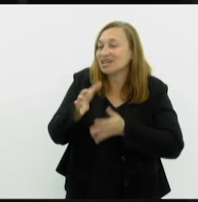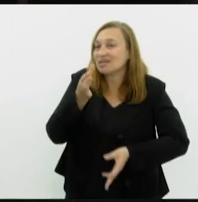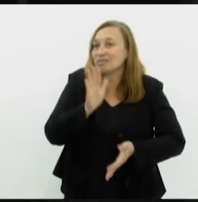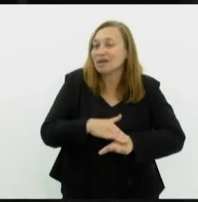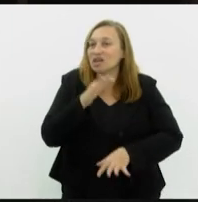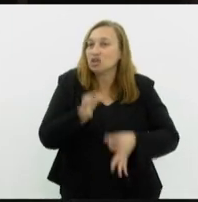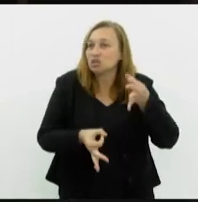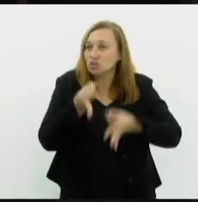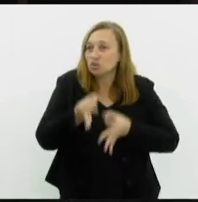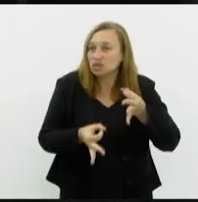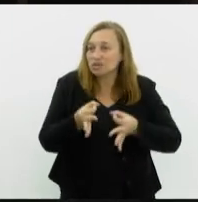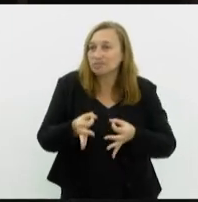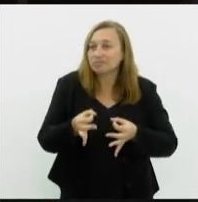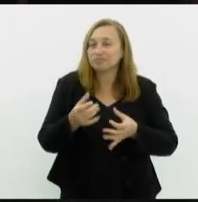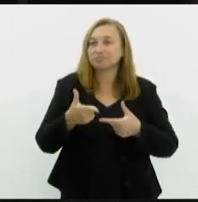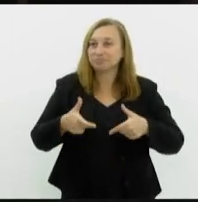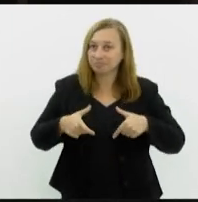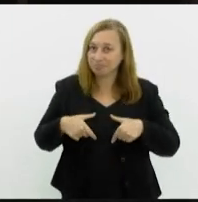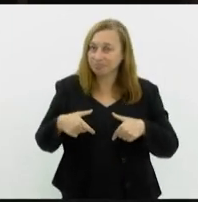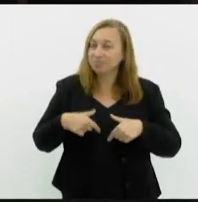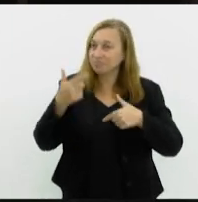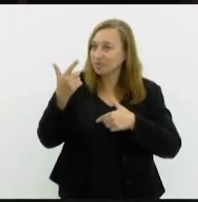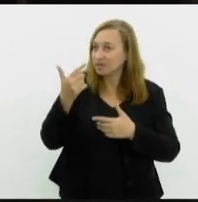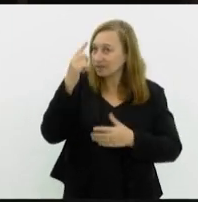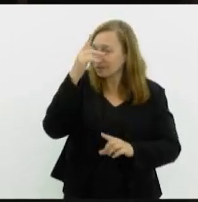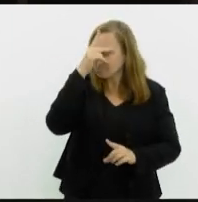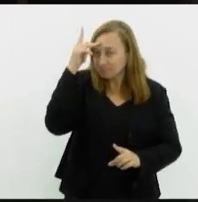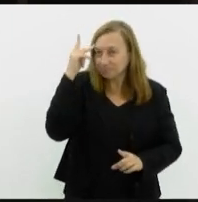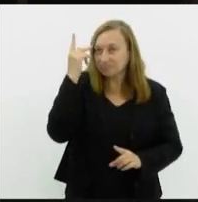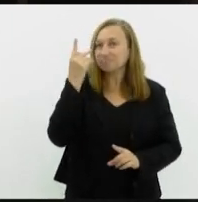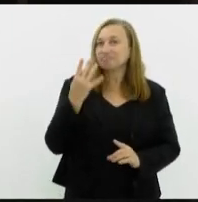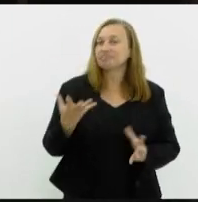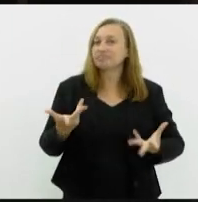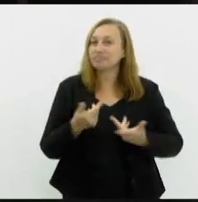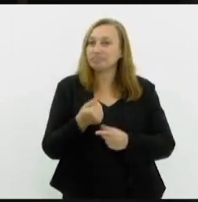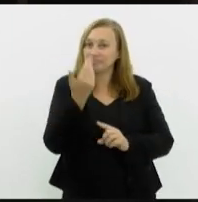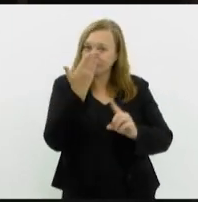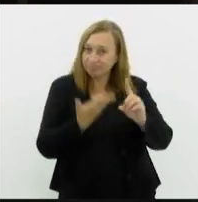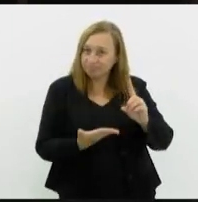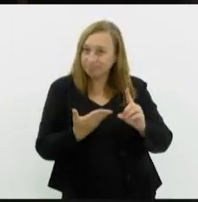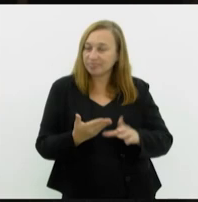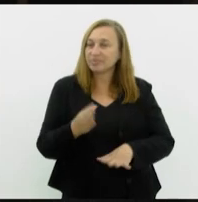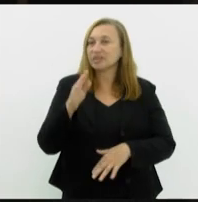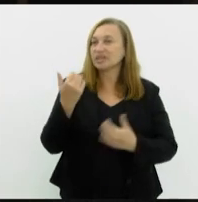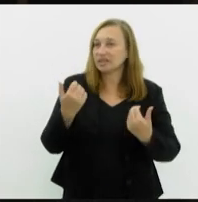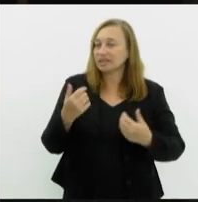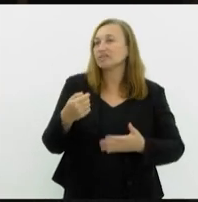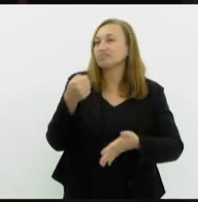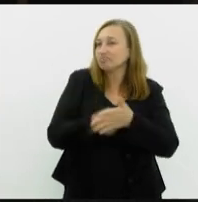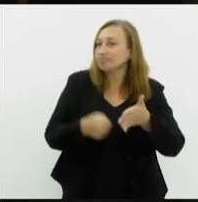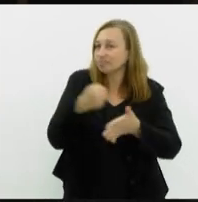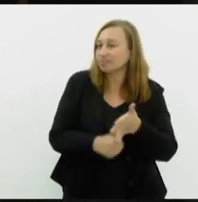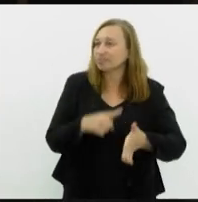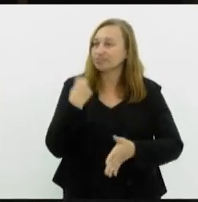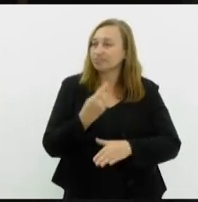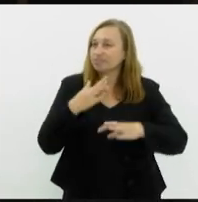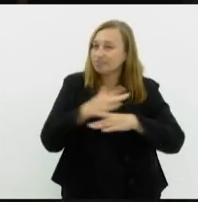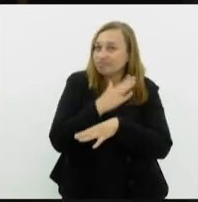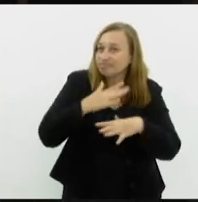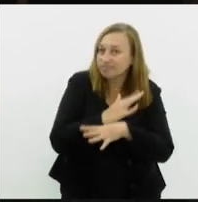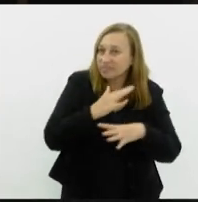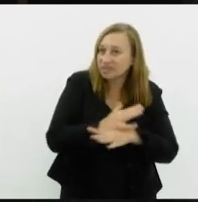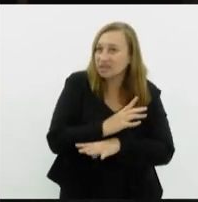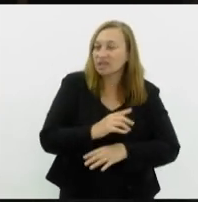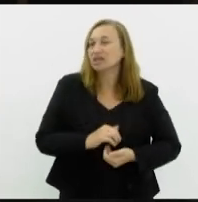essa medalha, Luiz Cláudio. Essa pessoa maravilhosa que você é, que realmente briga pela nossa cidade, que não deixa